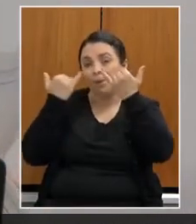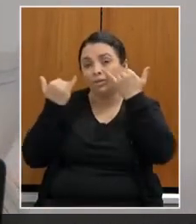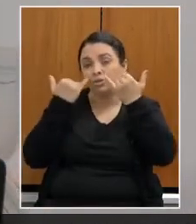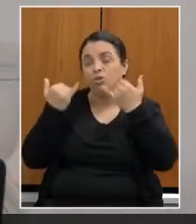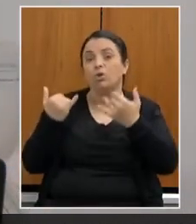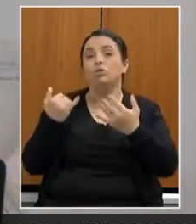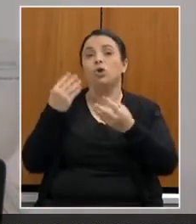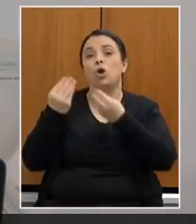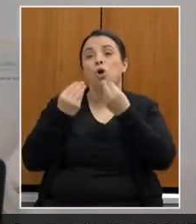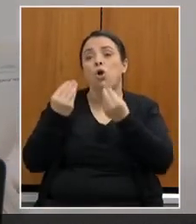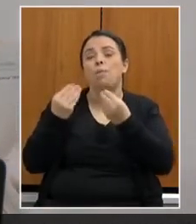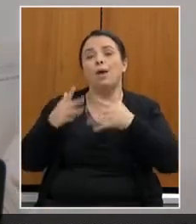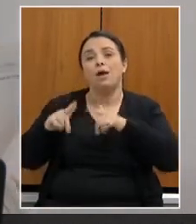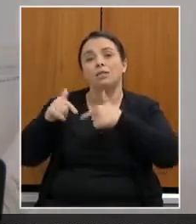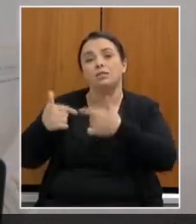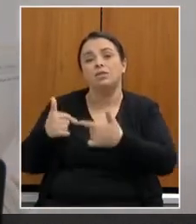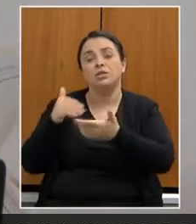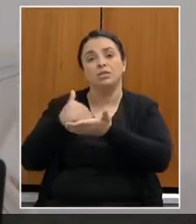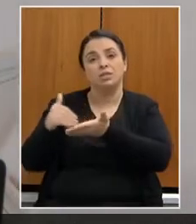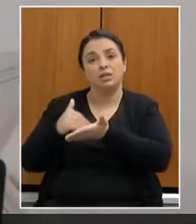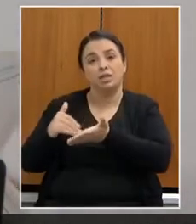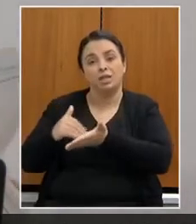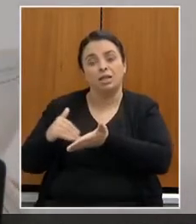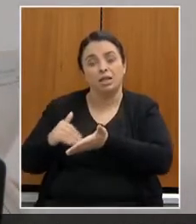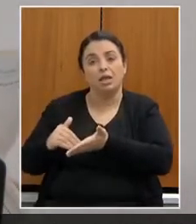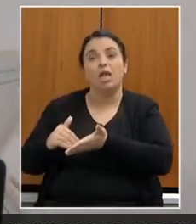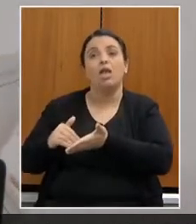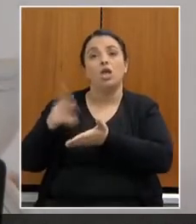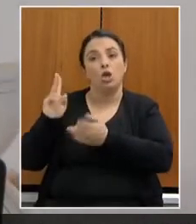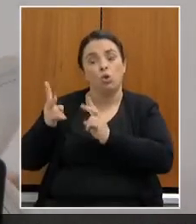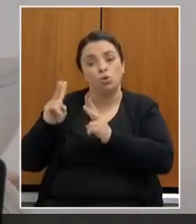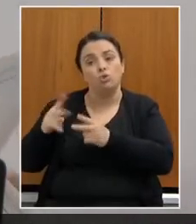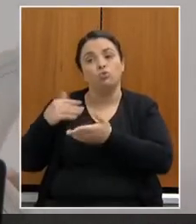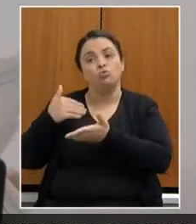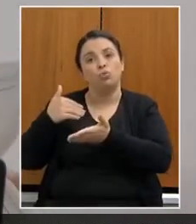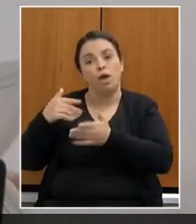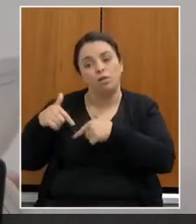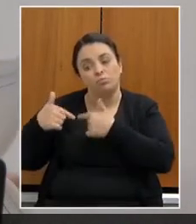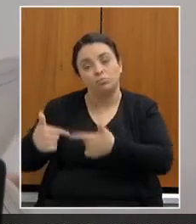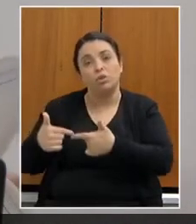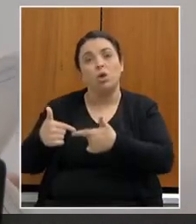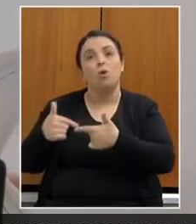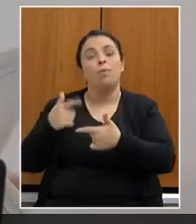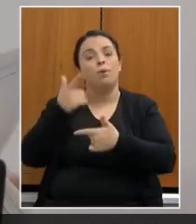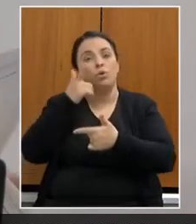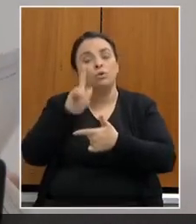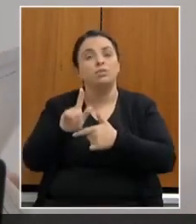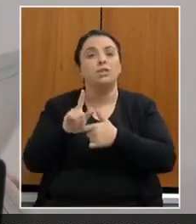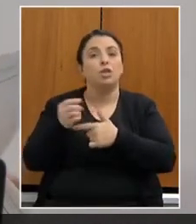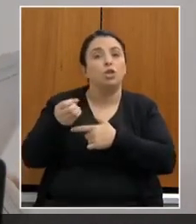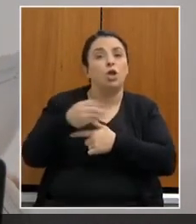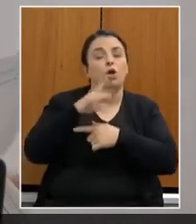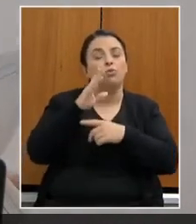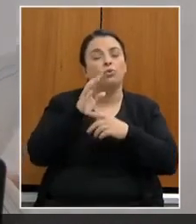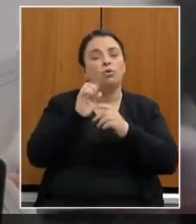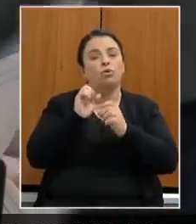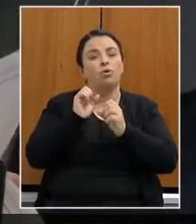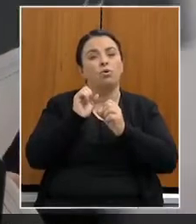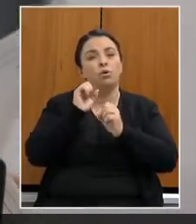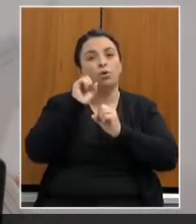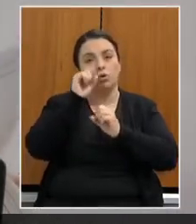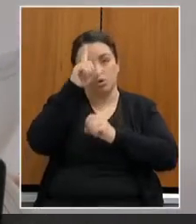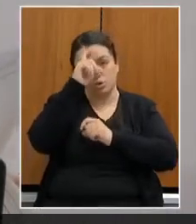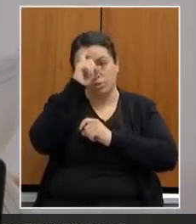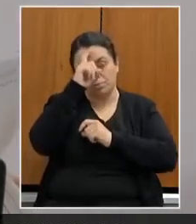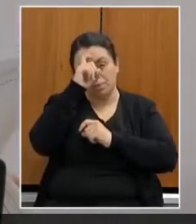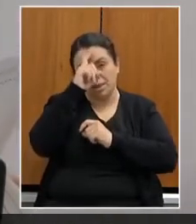que a secretaria já tomou e vem tomando e vai tomar para viabilizar a instalação de hospital porta para atender a